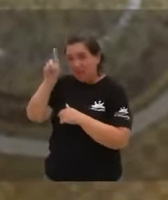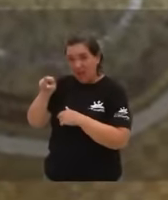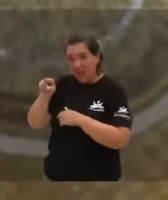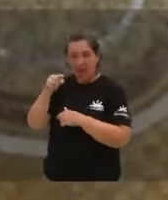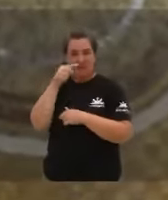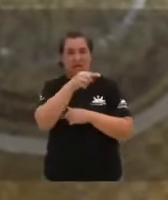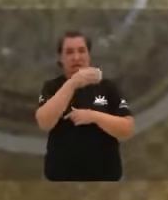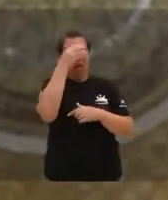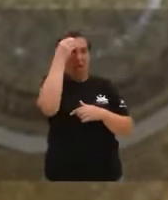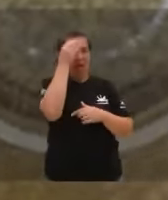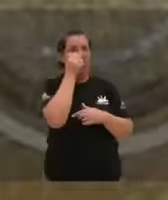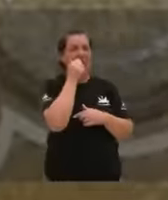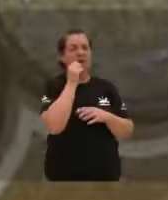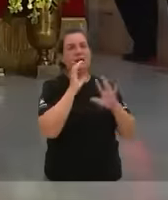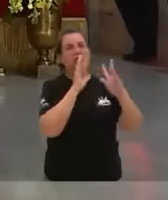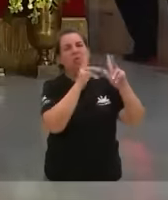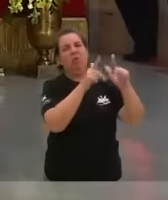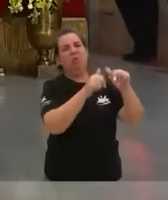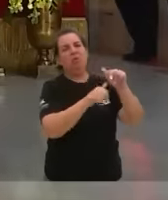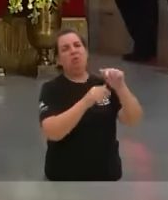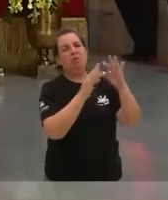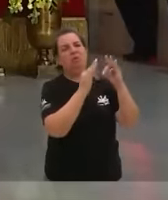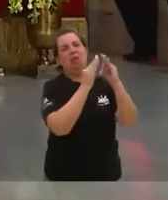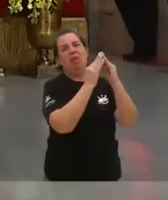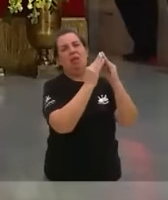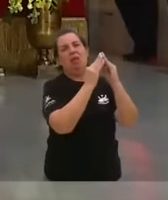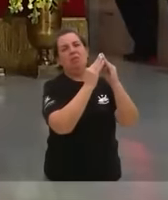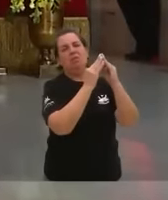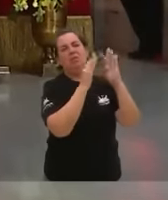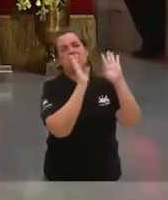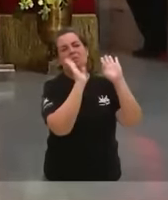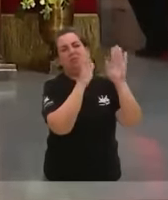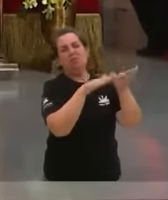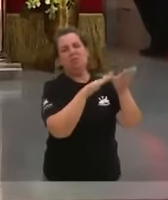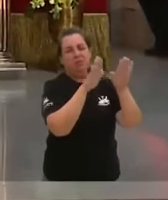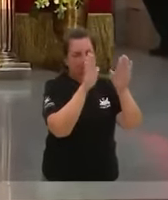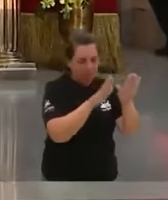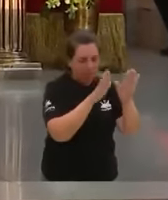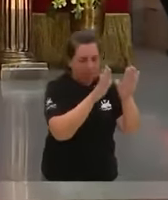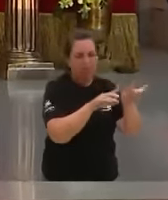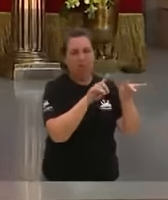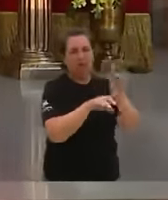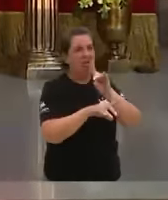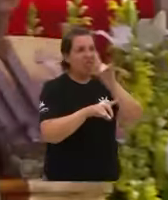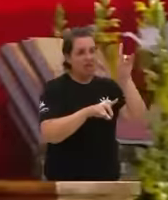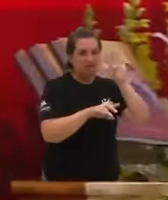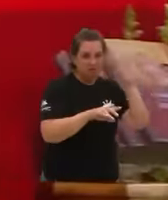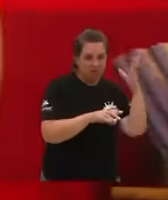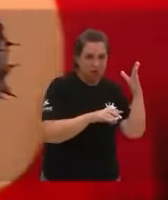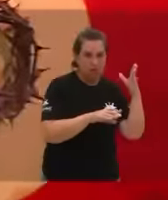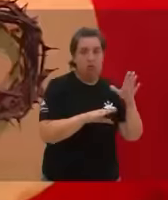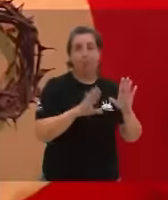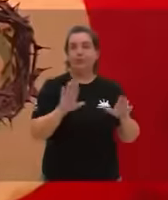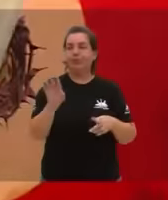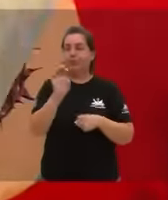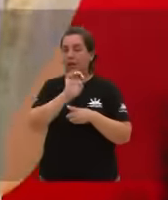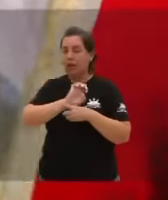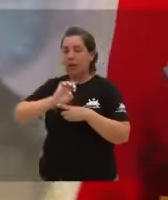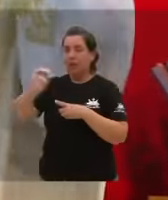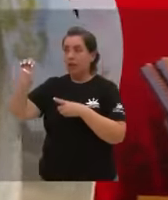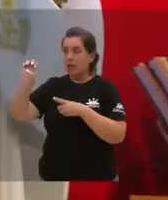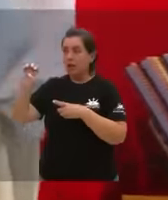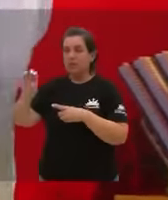tomando conta de todos os templos. Foi isso que aconteceu. Elias teve